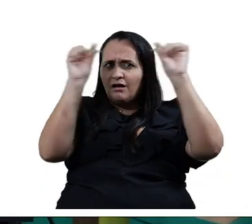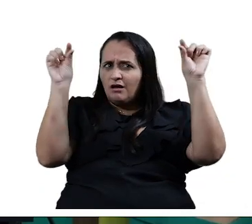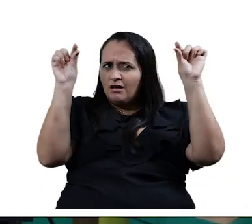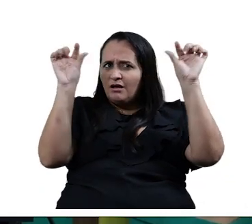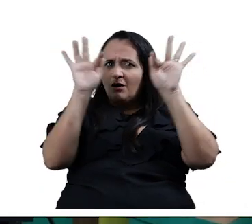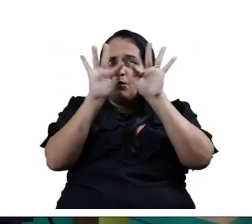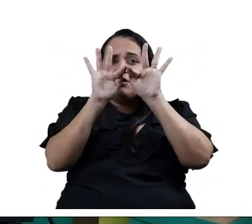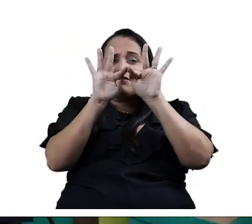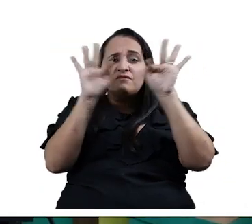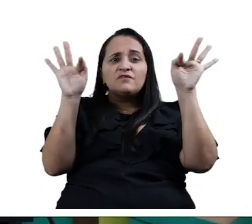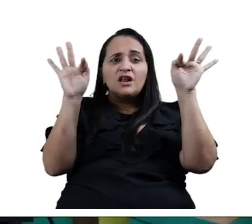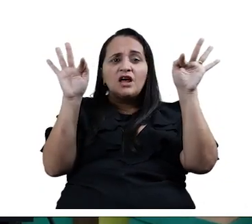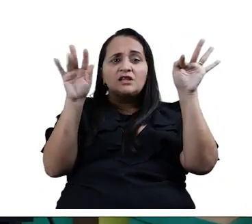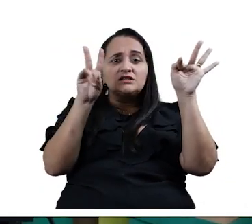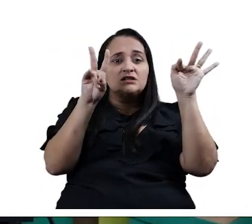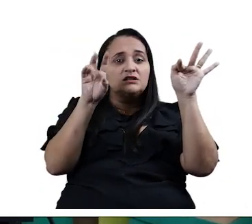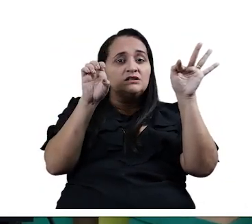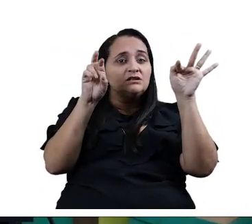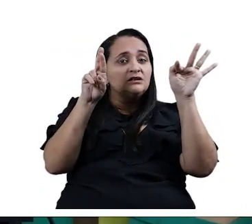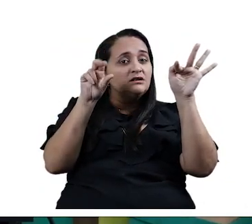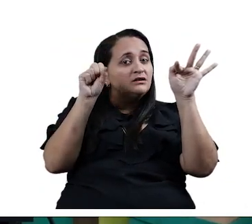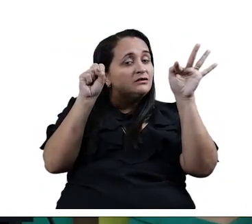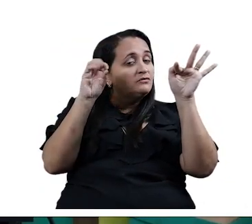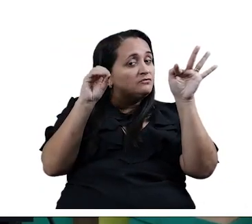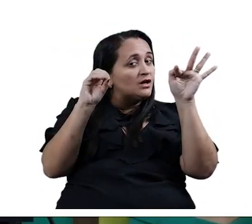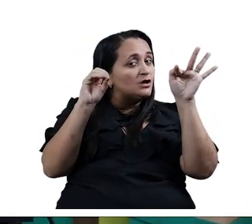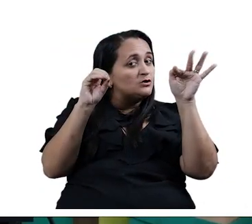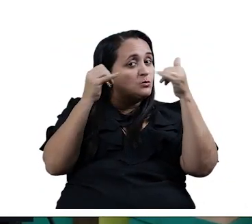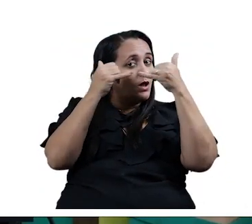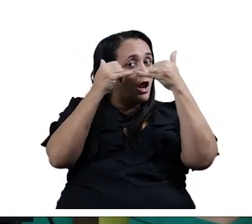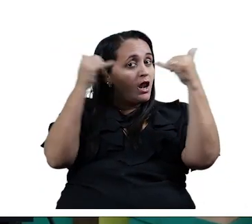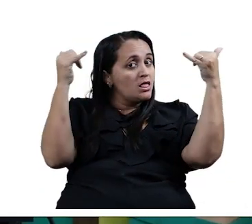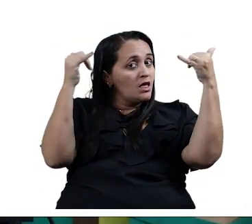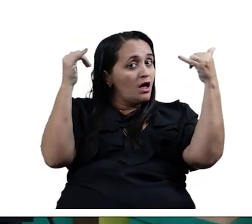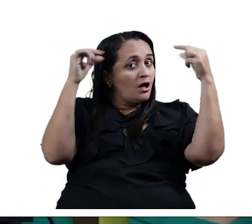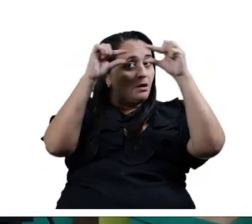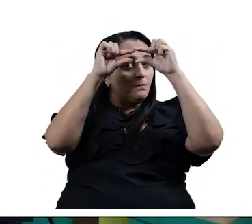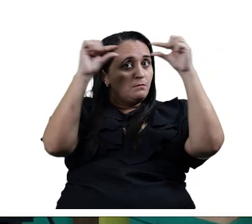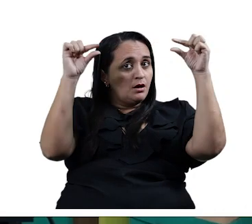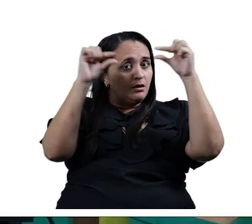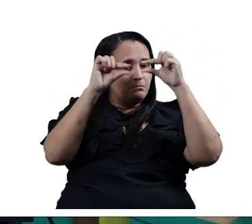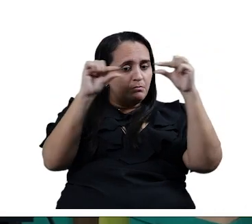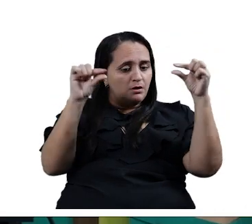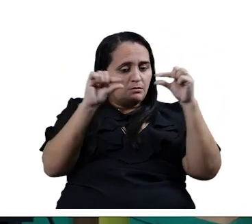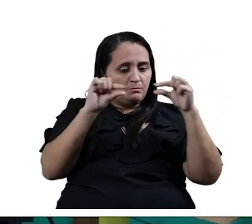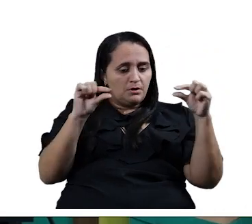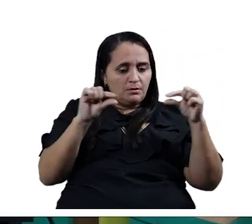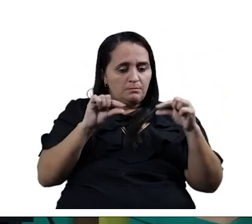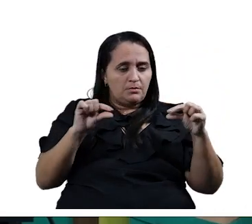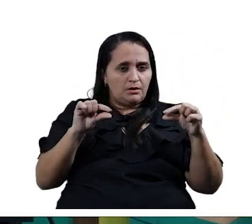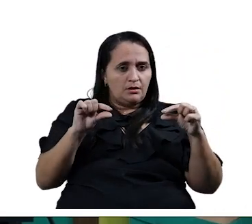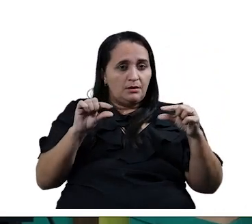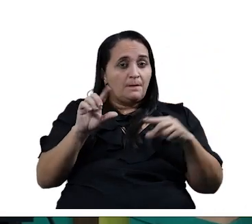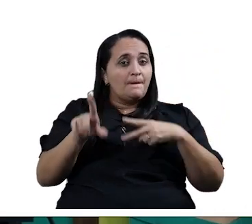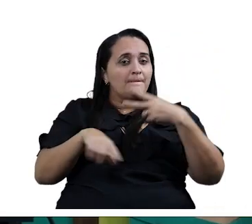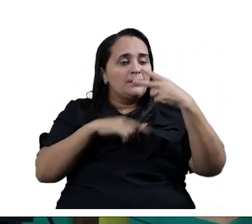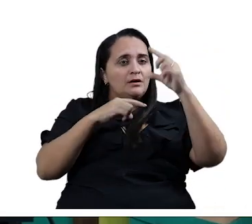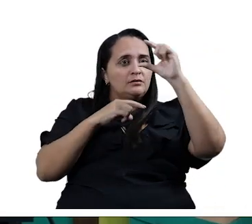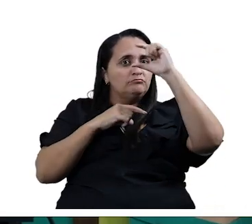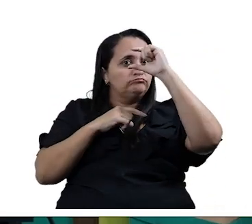estrofe? Ó, verso é cada linha do poema.